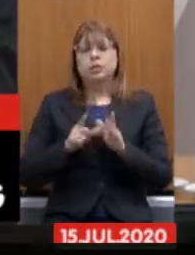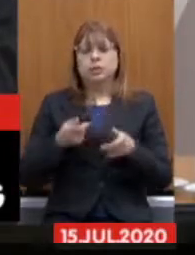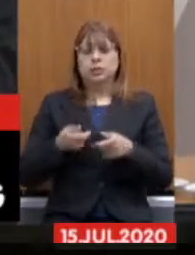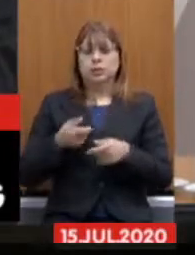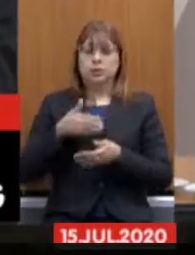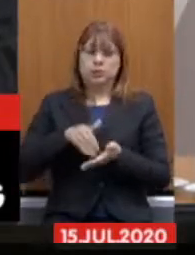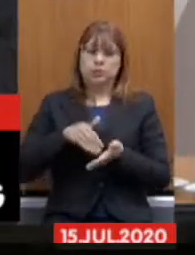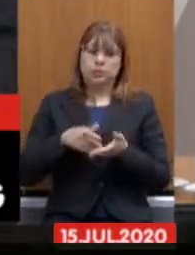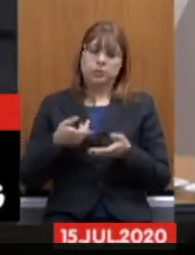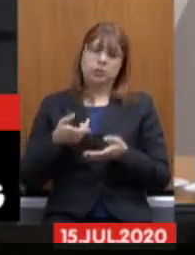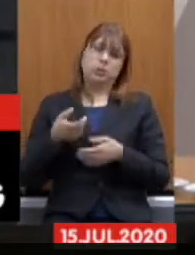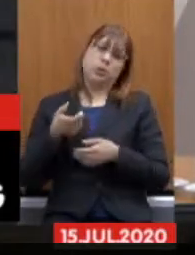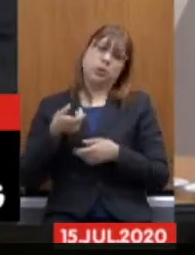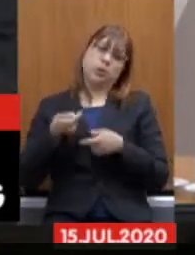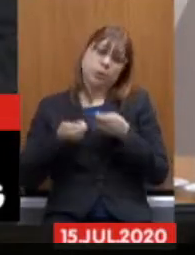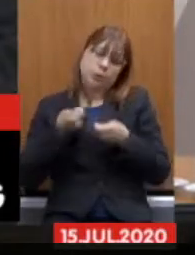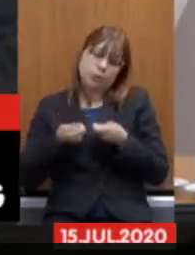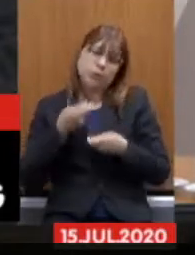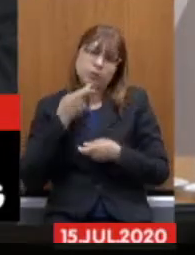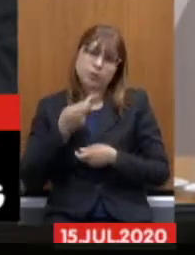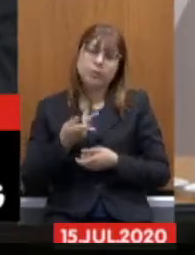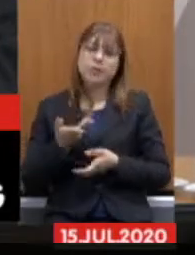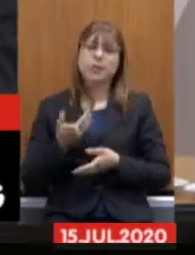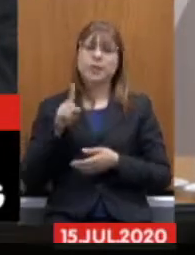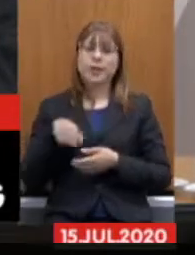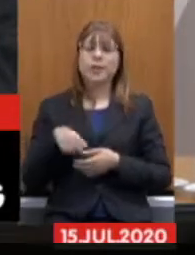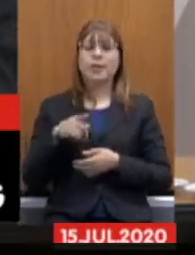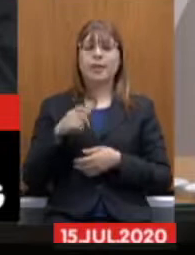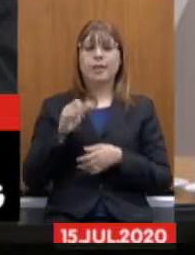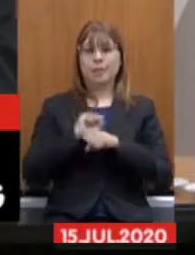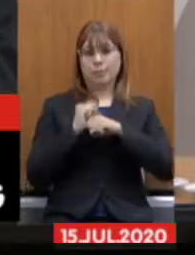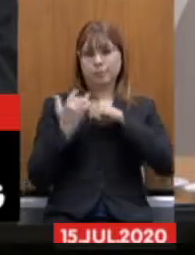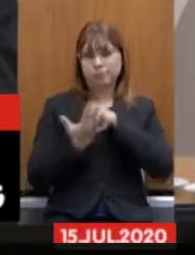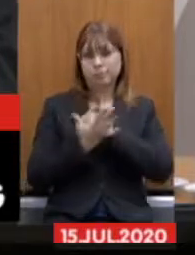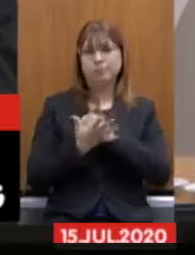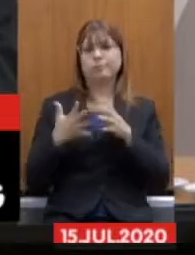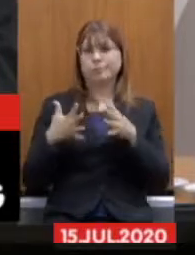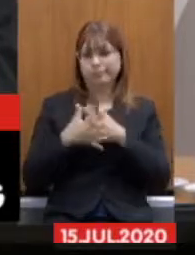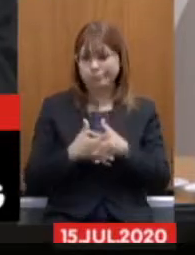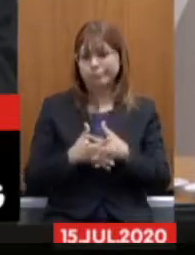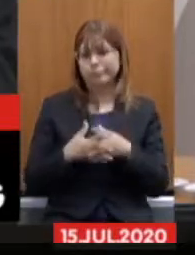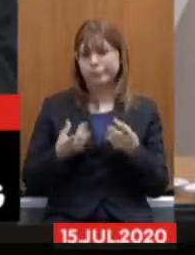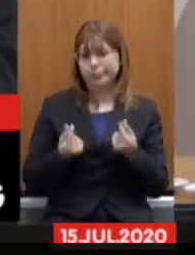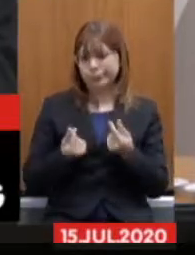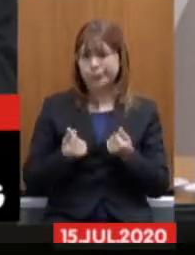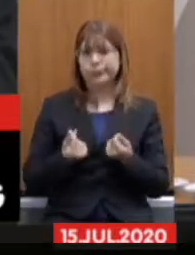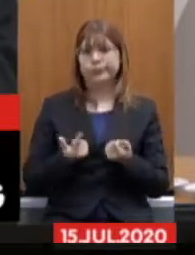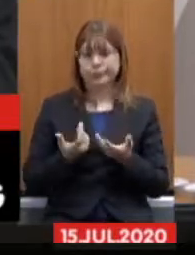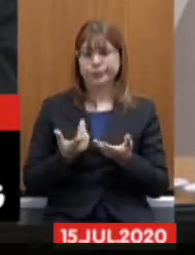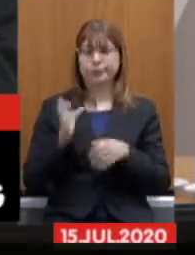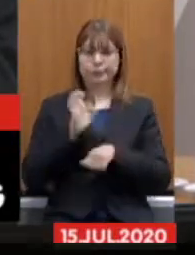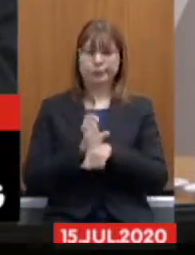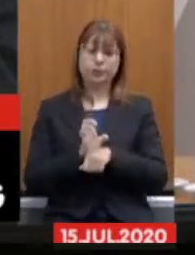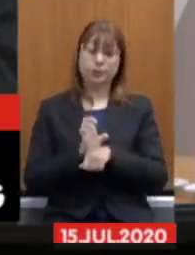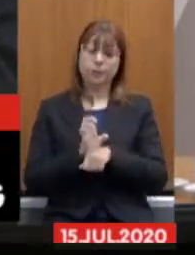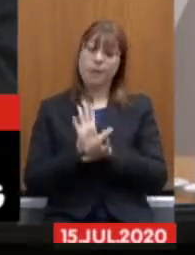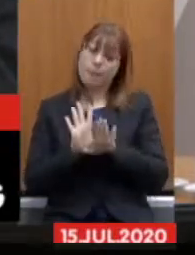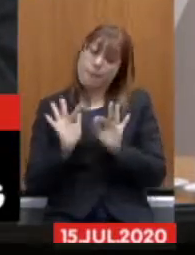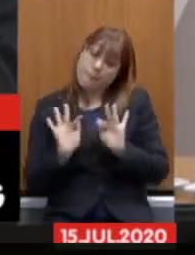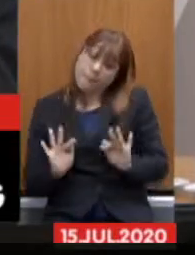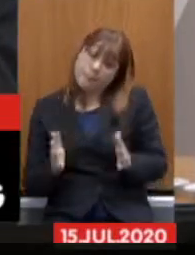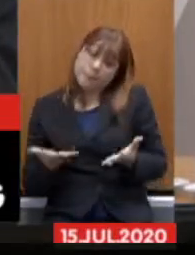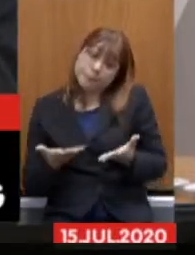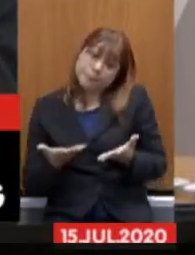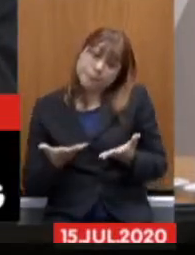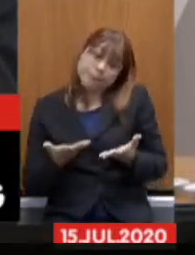da fazenda vem alardeando ali que eu academia e afetar demais a finanças do estado e felizmente